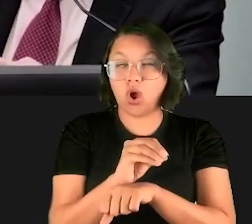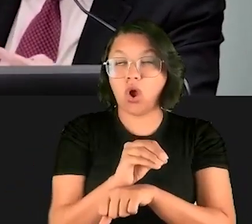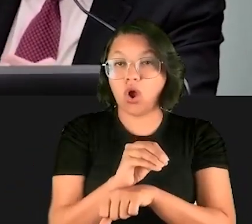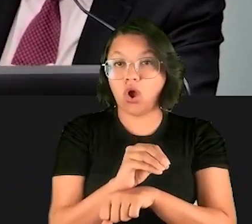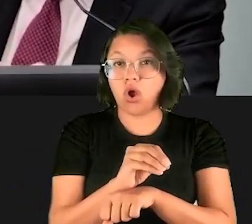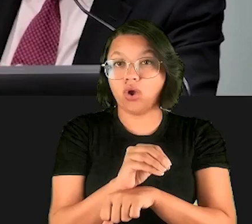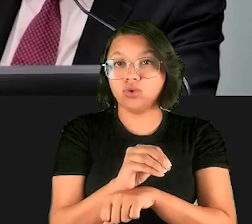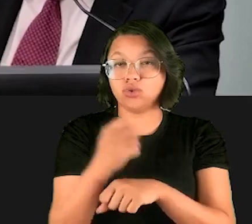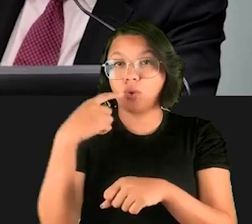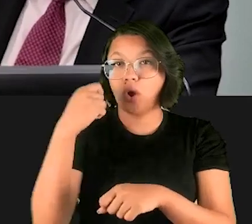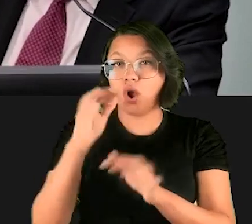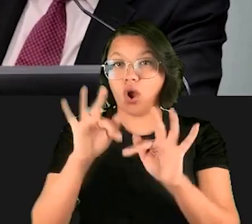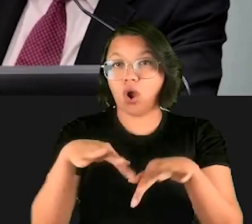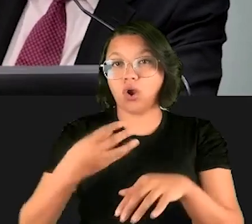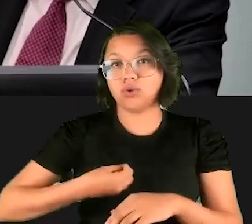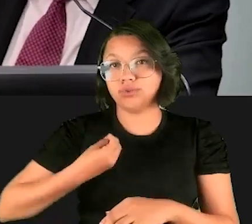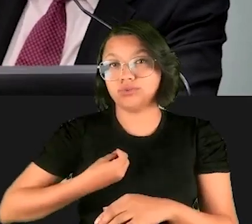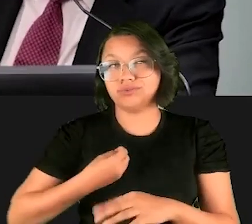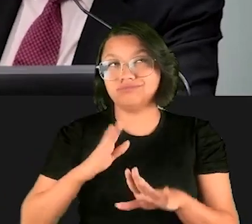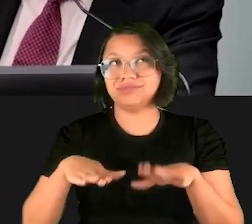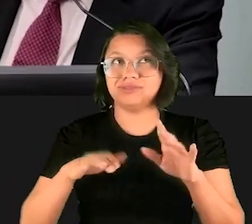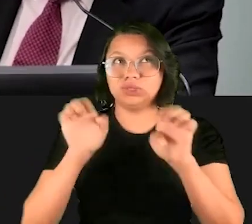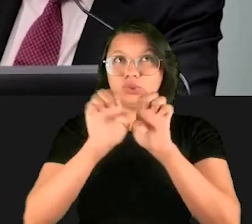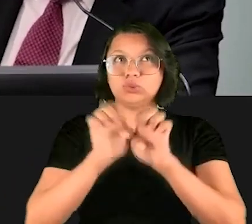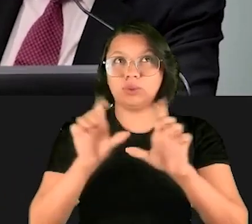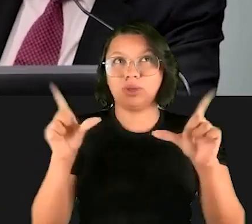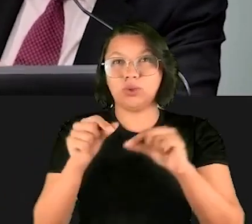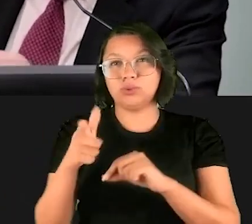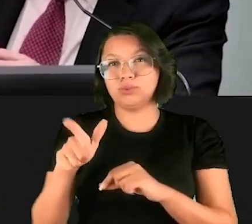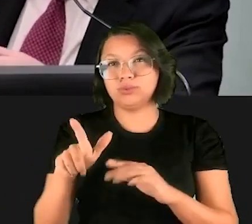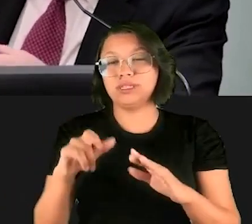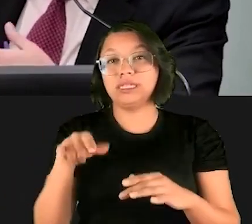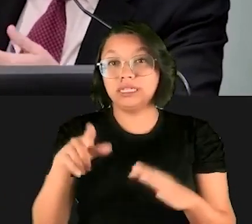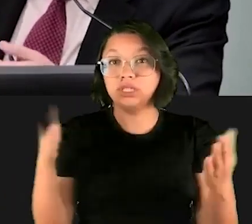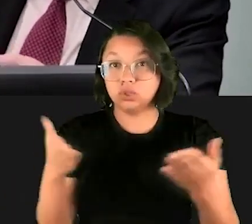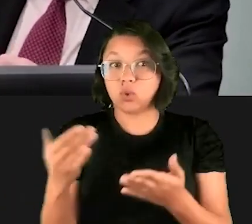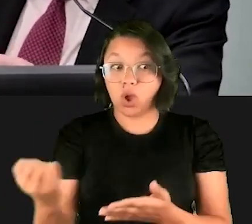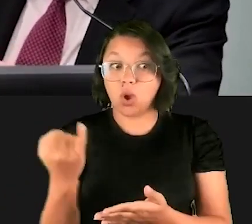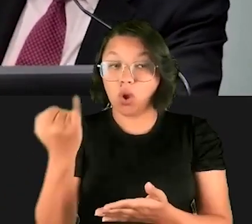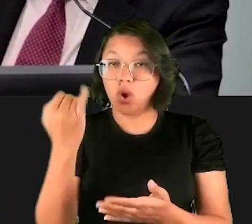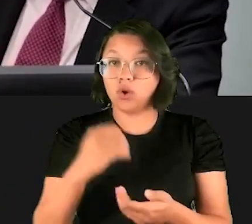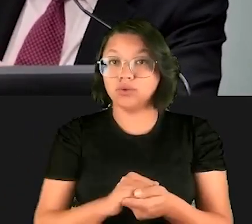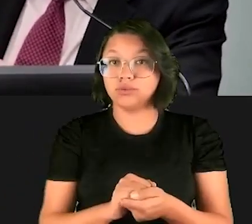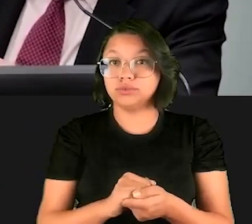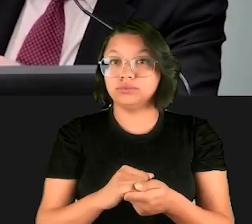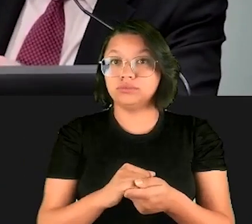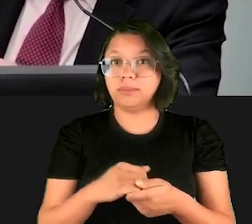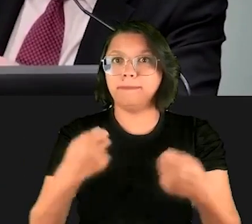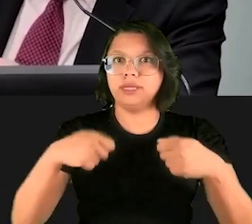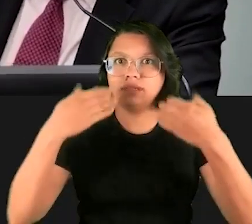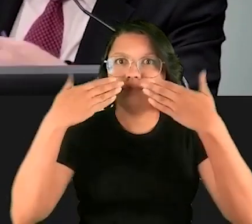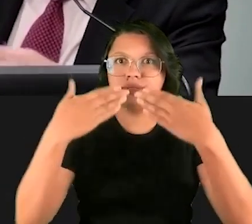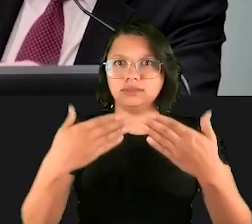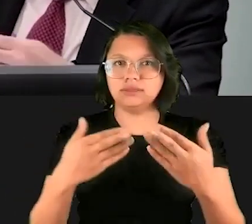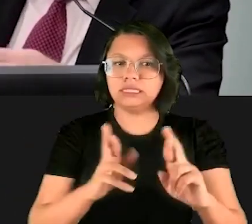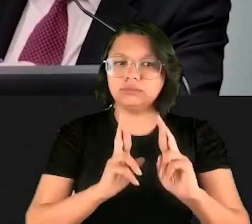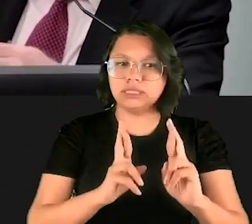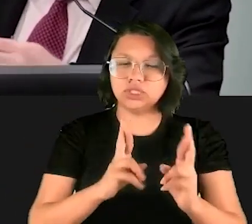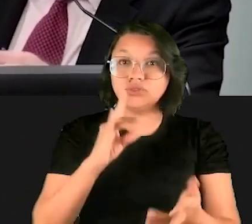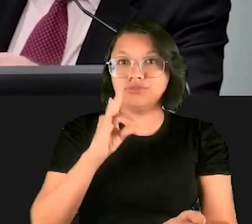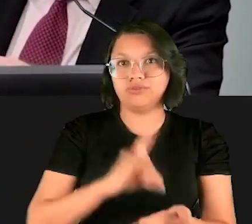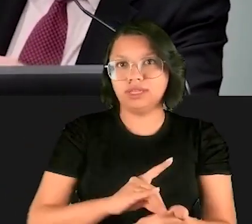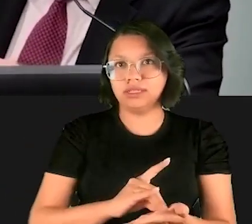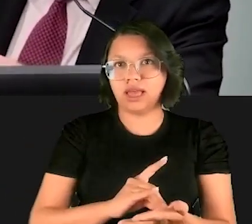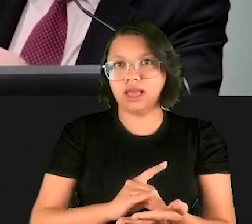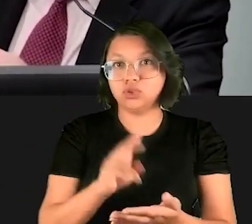mas estruturas menores talvez não tenham isso, então isso é importante. E apresentar expectativas reais de benefício. O que eu espero